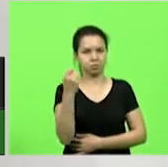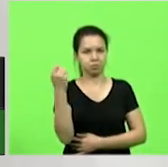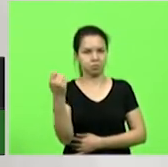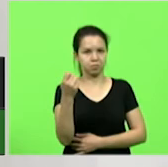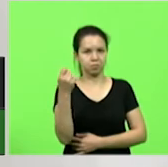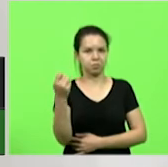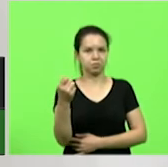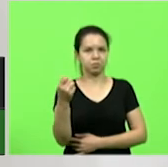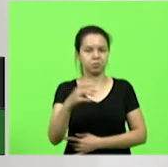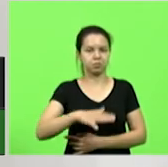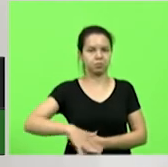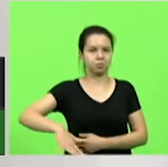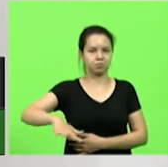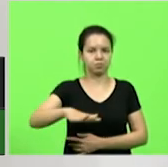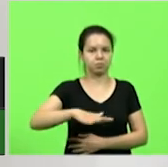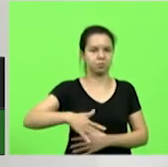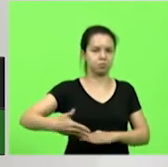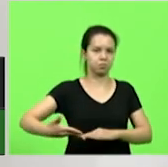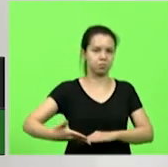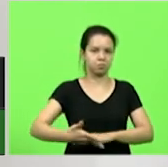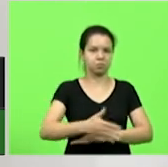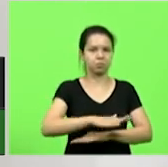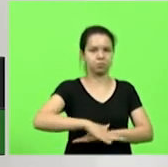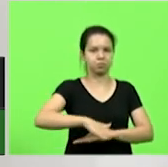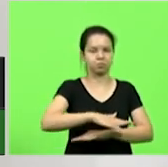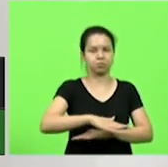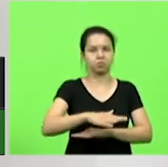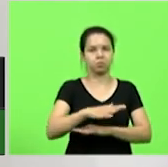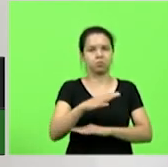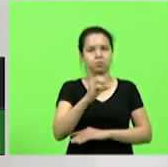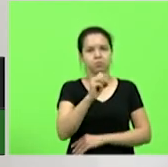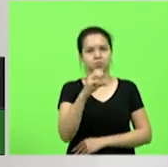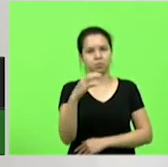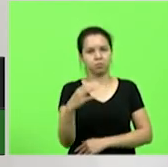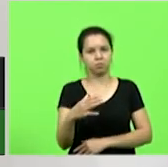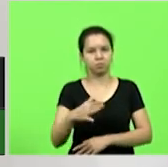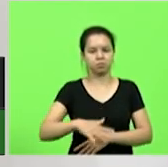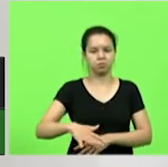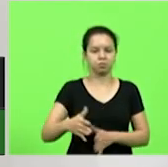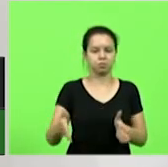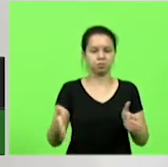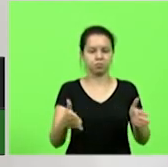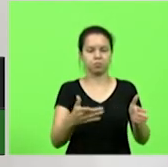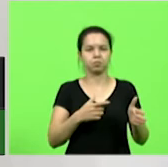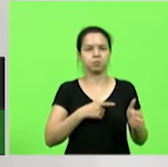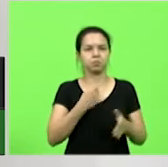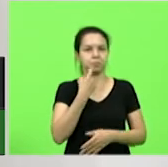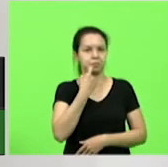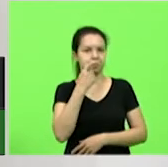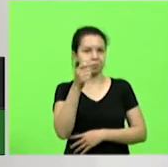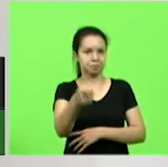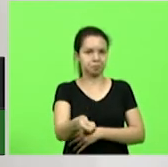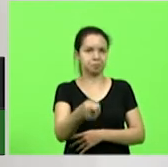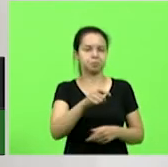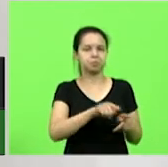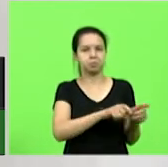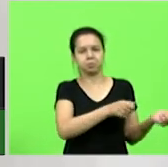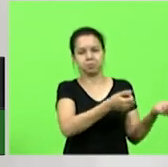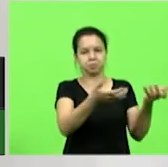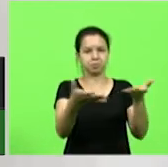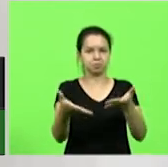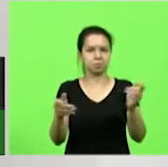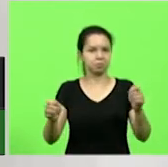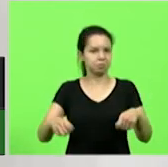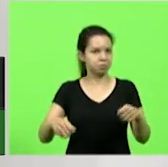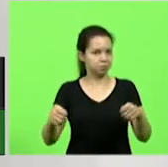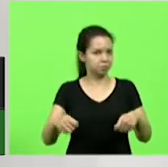grande complexidade biológica, rota de peixes, área de pesca industrial e artesanal. E é muito